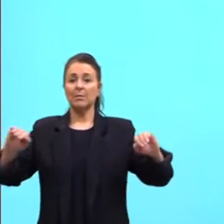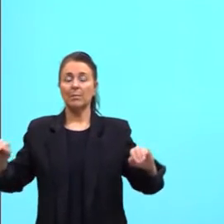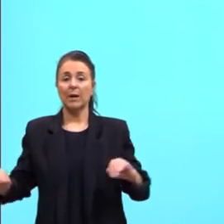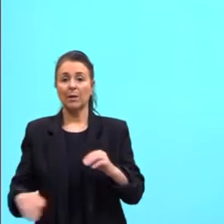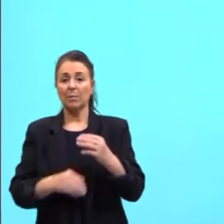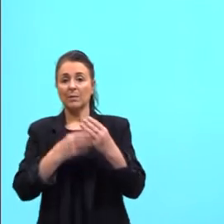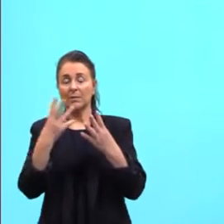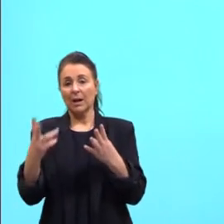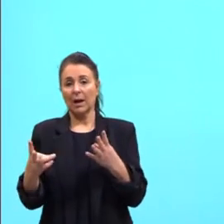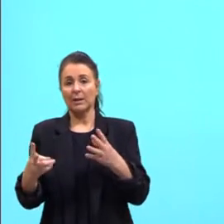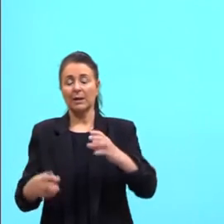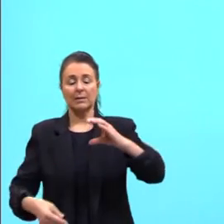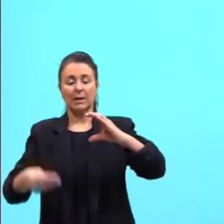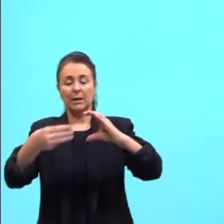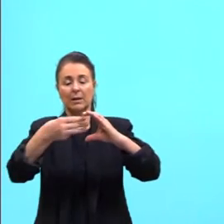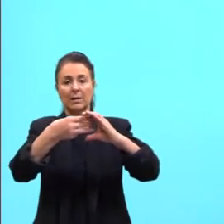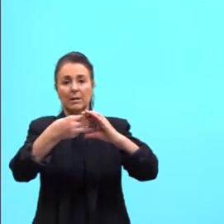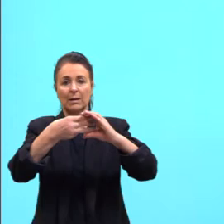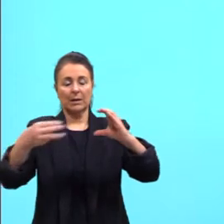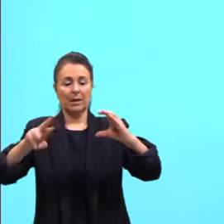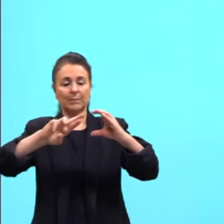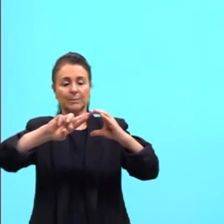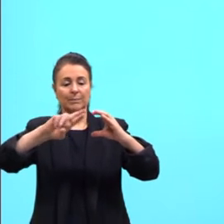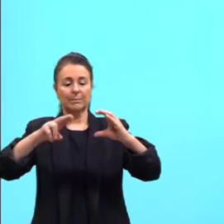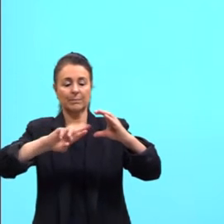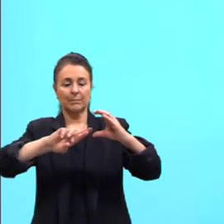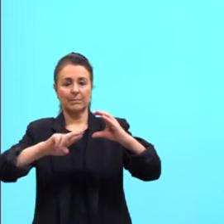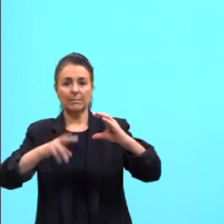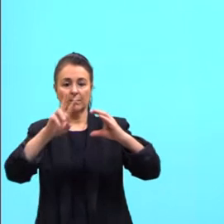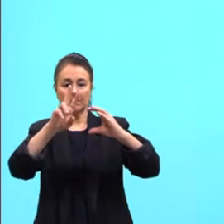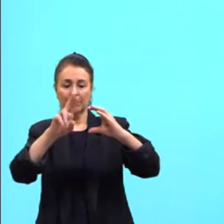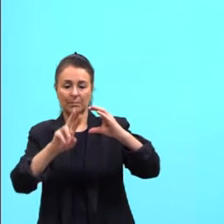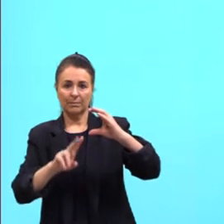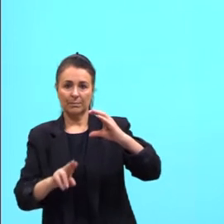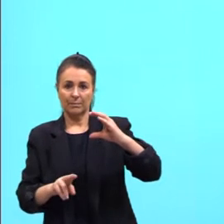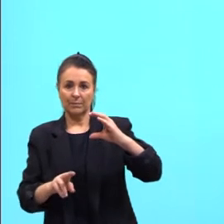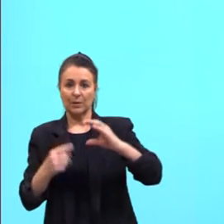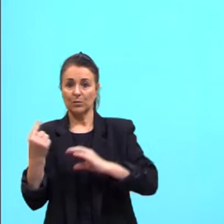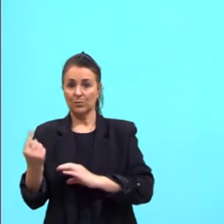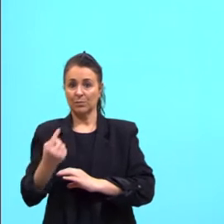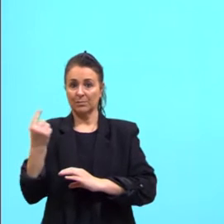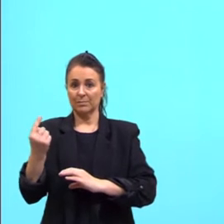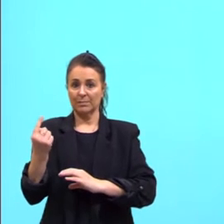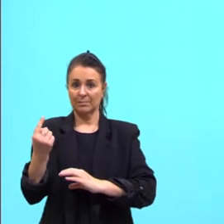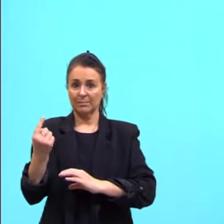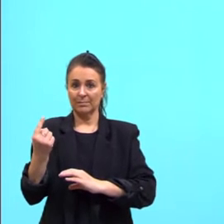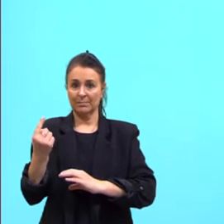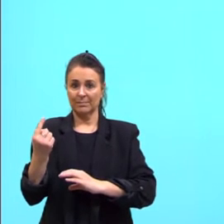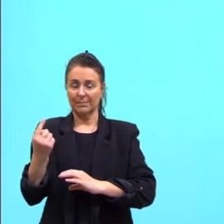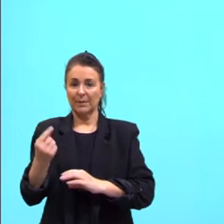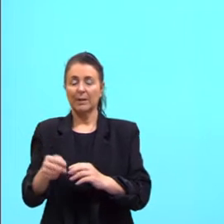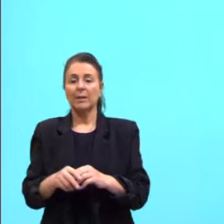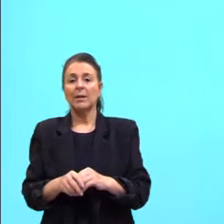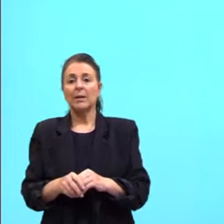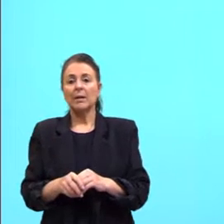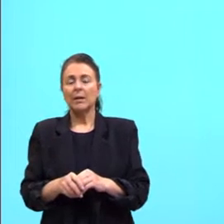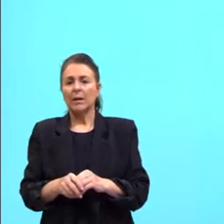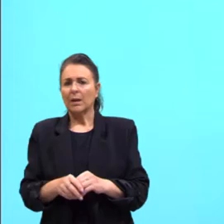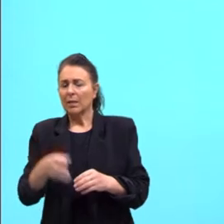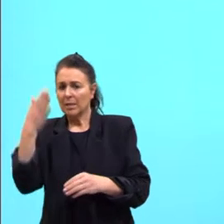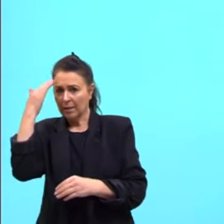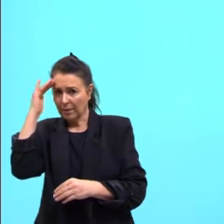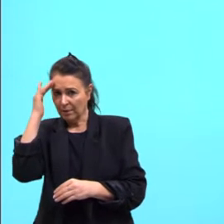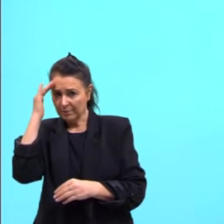haplóides quatro células n ta solitárias certo Conseguiu pegar sim